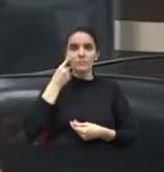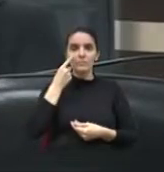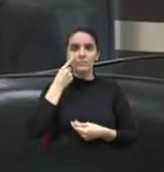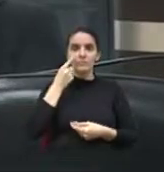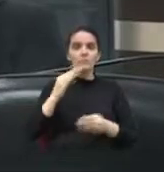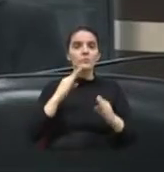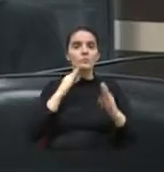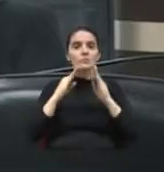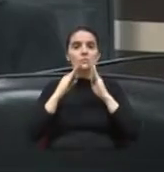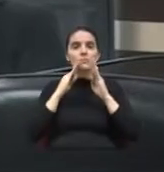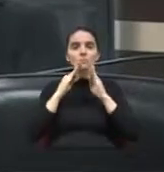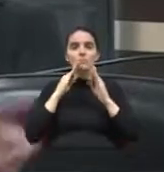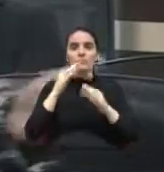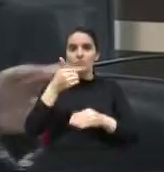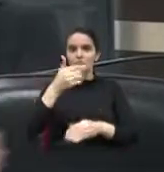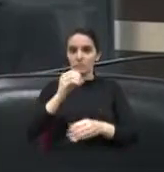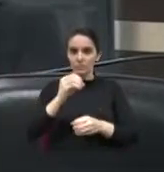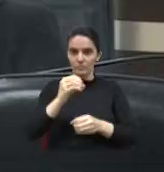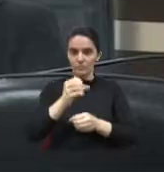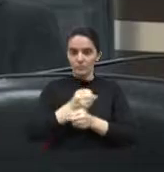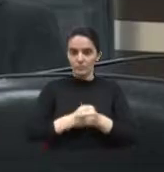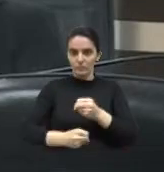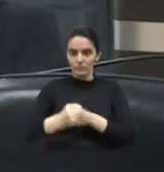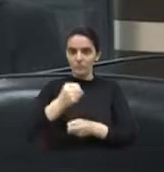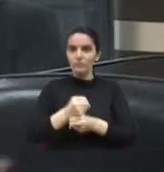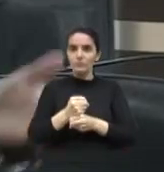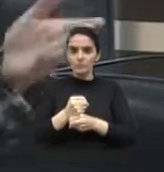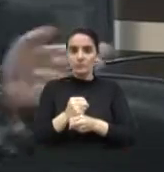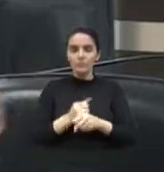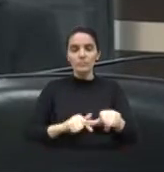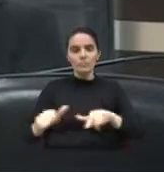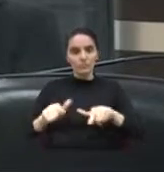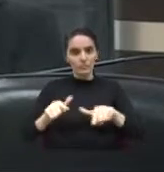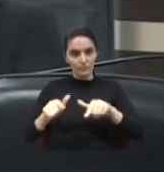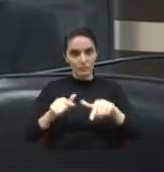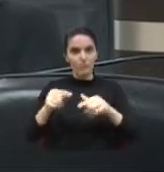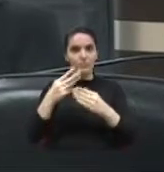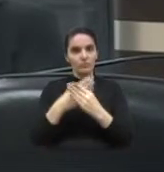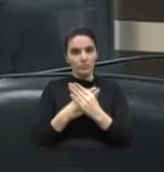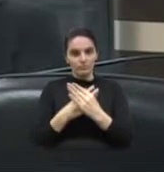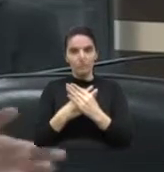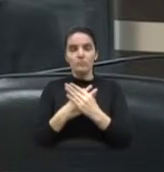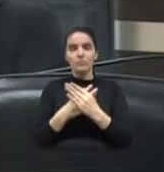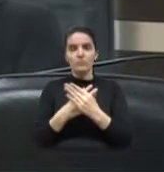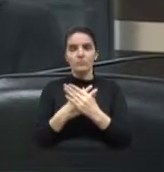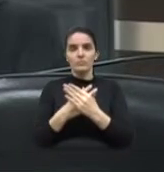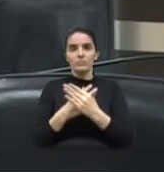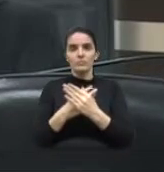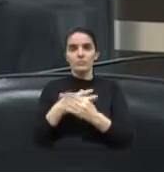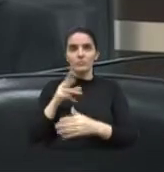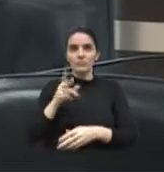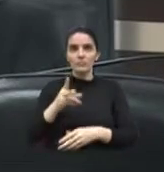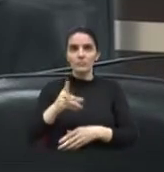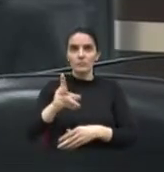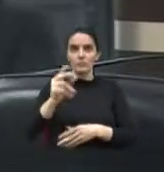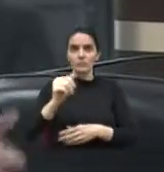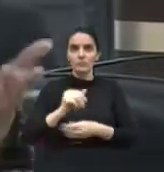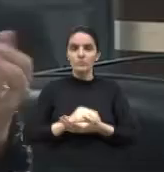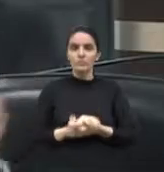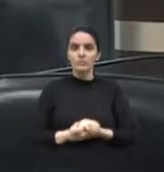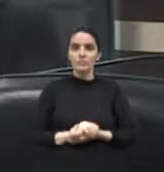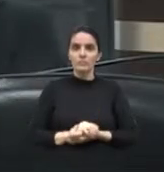10 anos que está servindo a população e que está servindo esta Câmara Municipal, sempre conosco, sempre muito